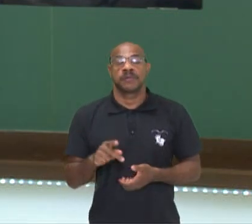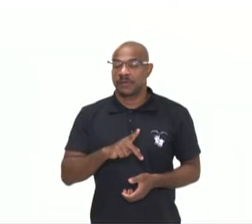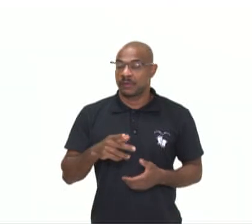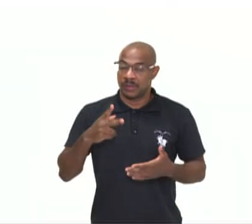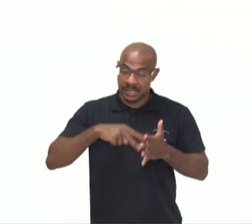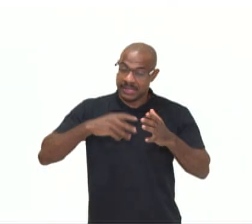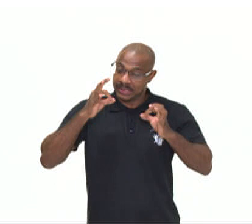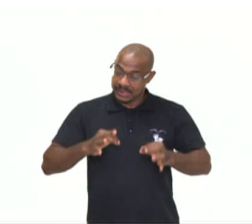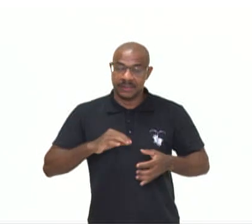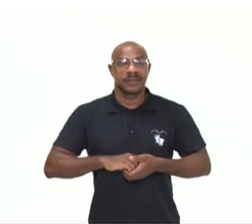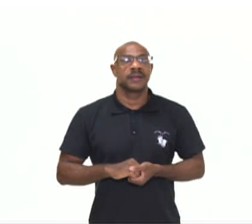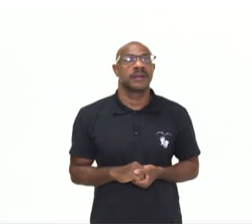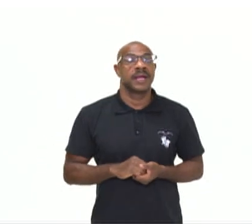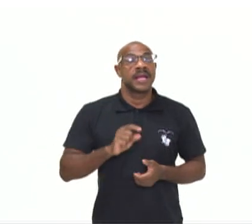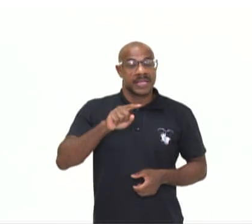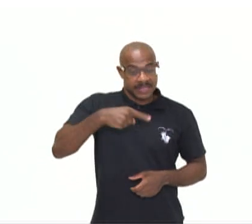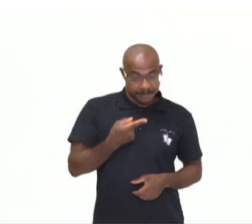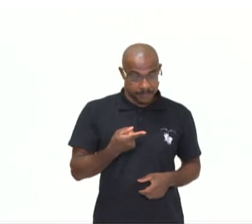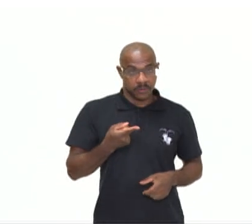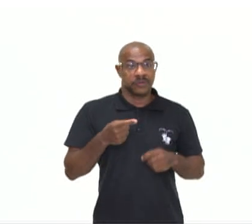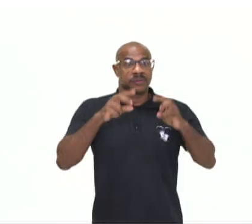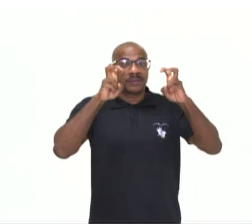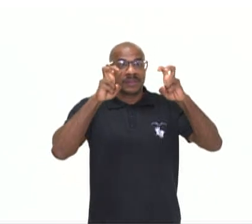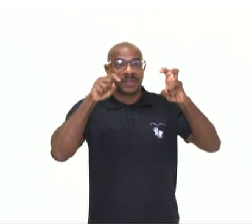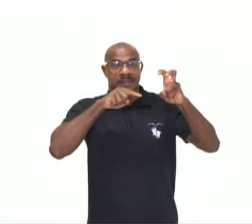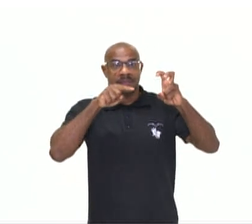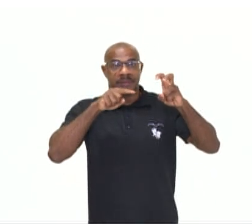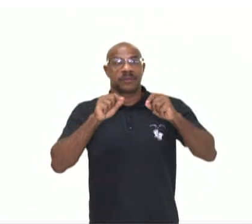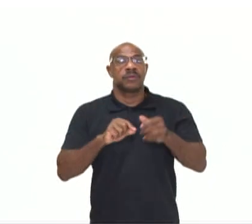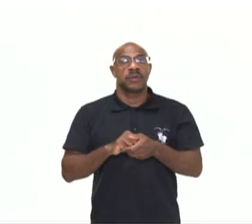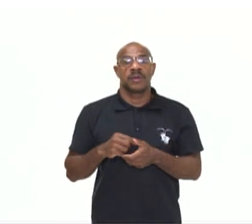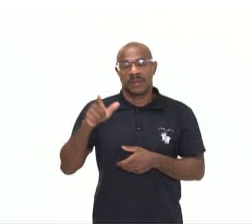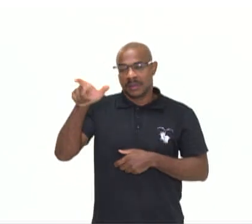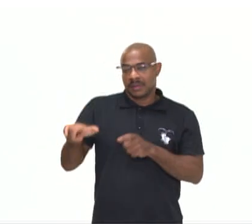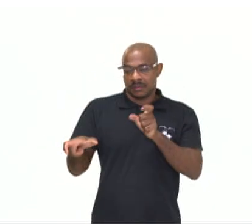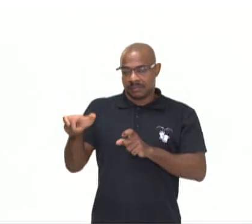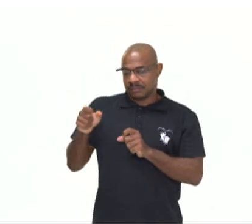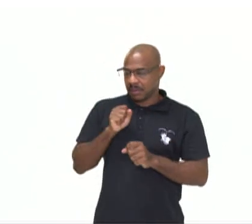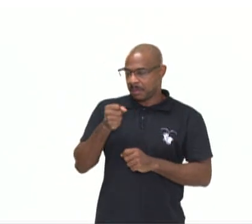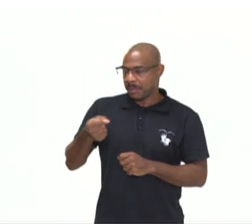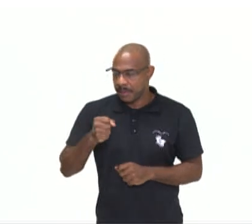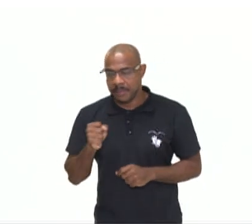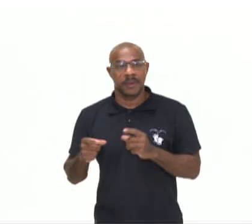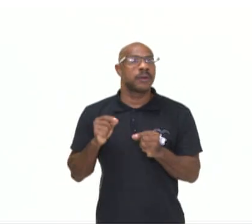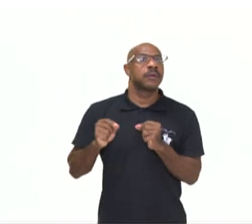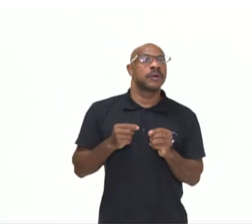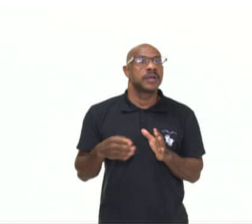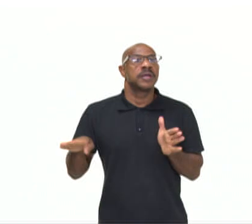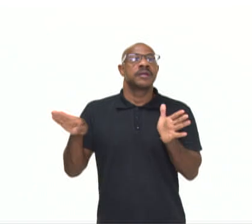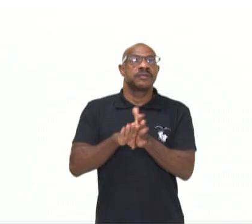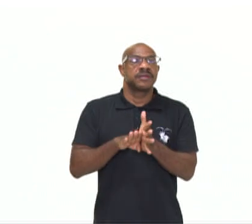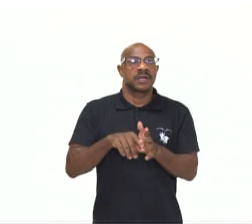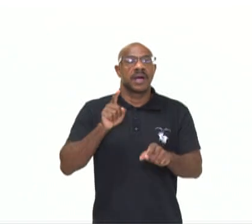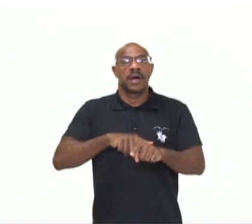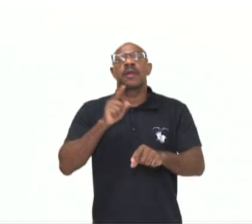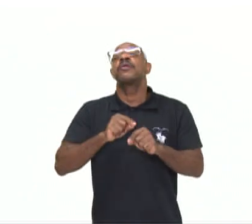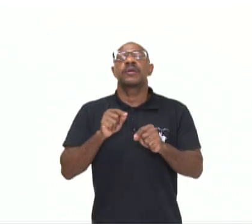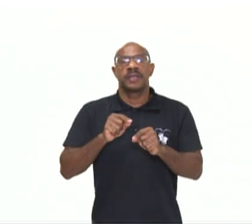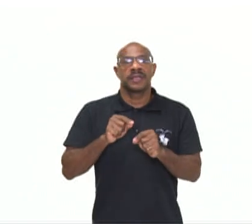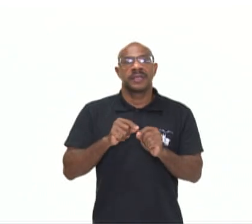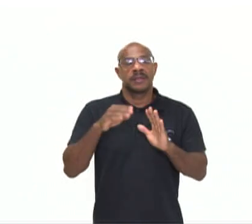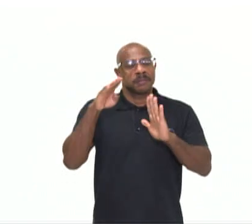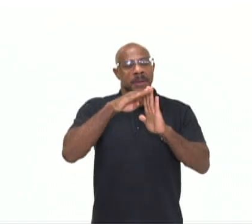slide lá após o tema da entrevista em entrevistá-lo o entrevistado a serem definidos chega a hora do roteiro